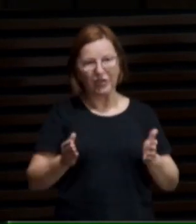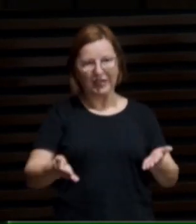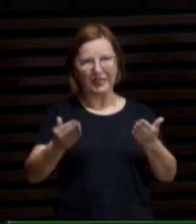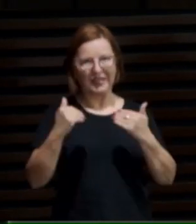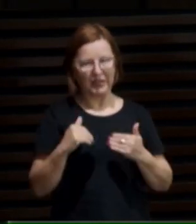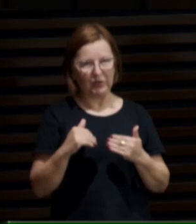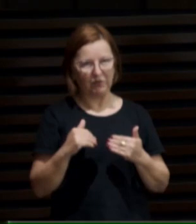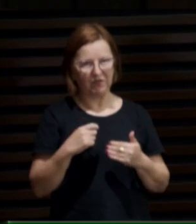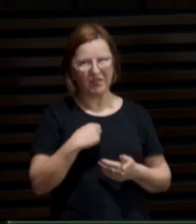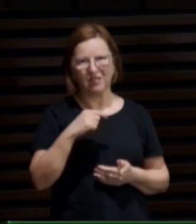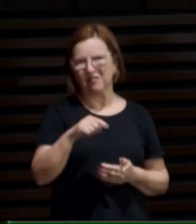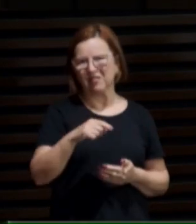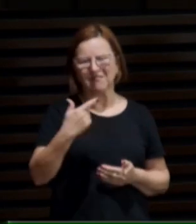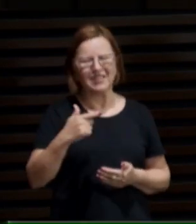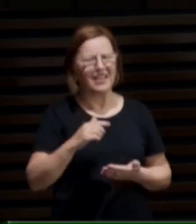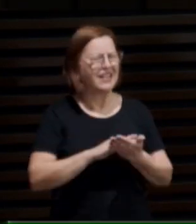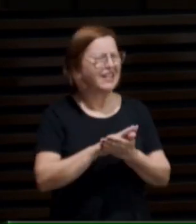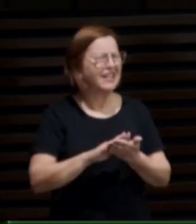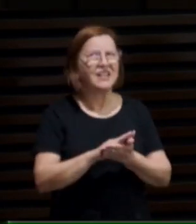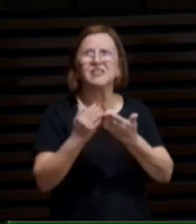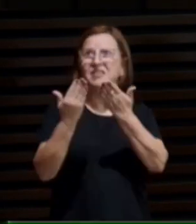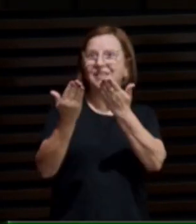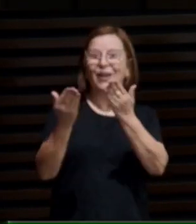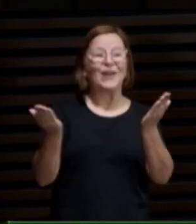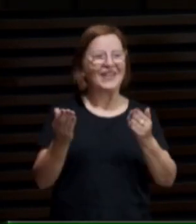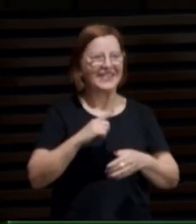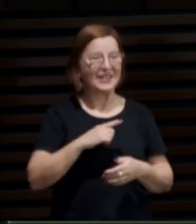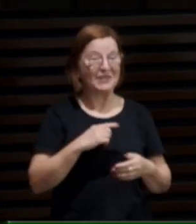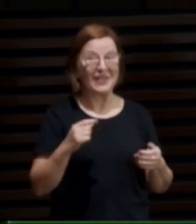tínhamos nada para oferecer. Hoje nós temos a nossa vida